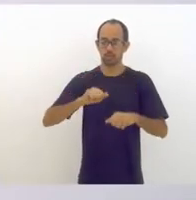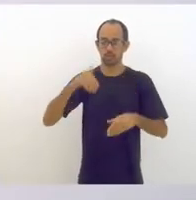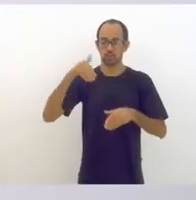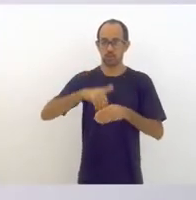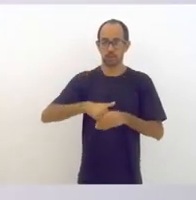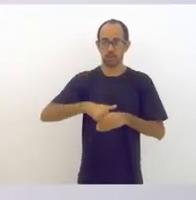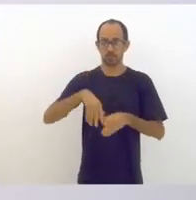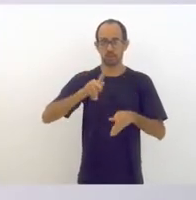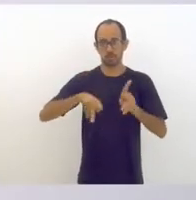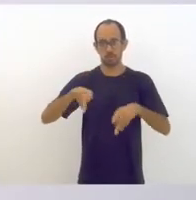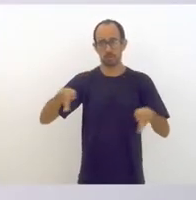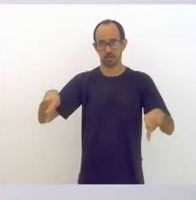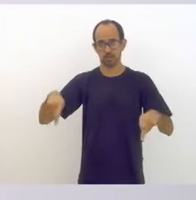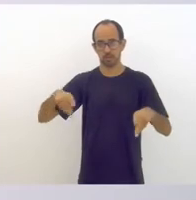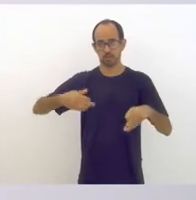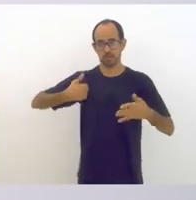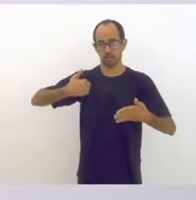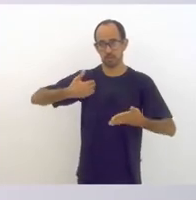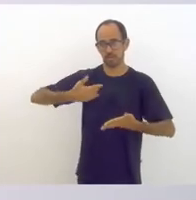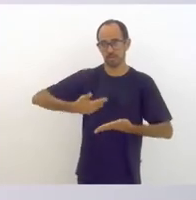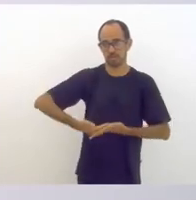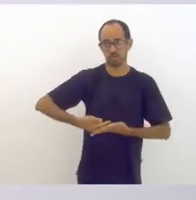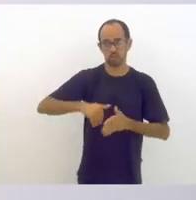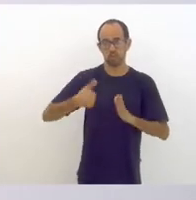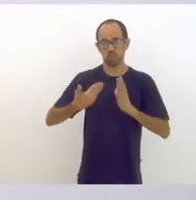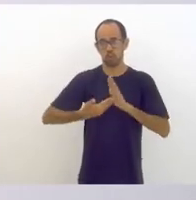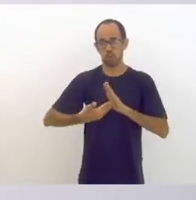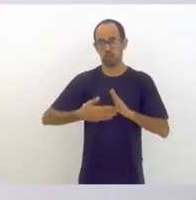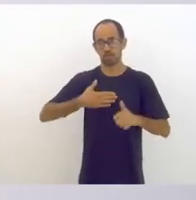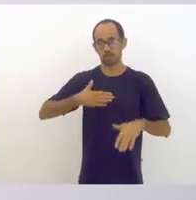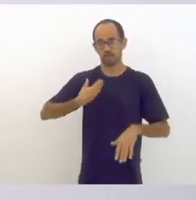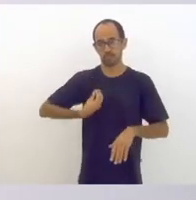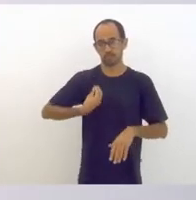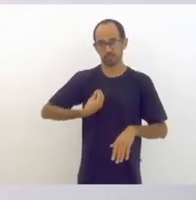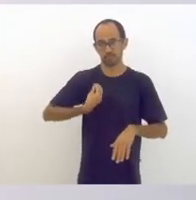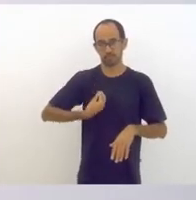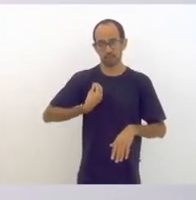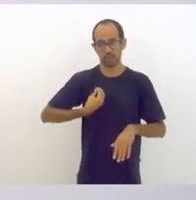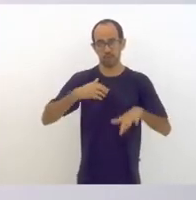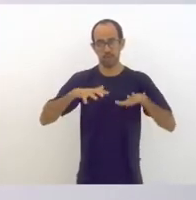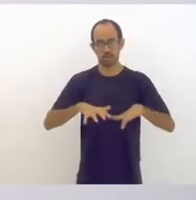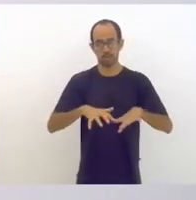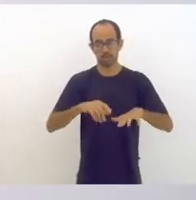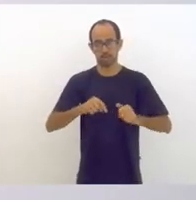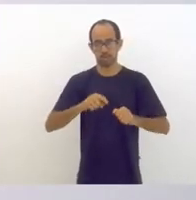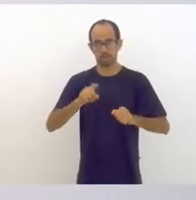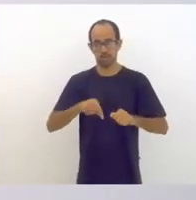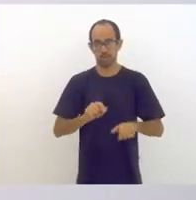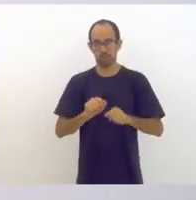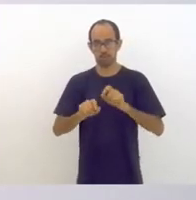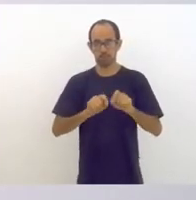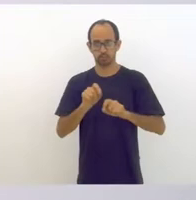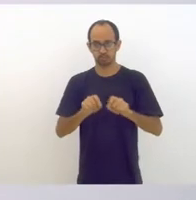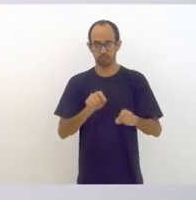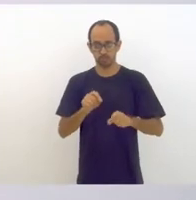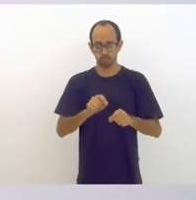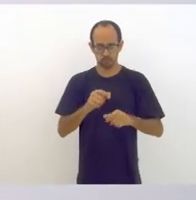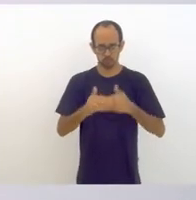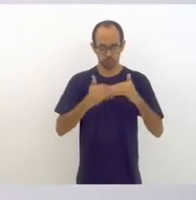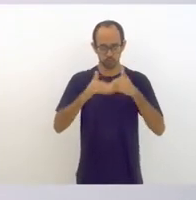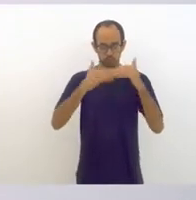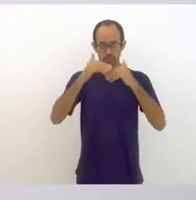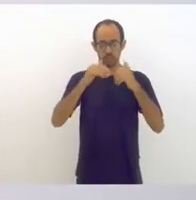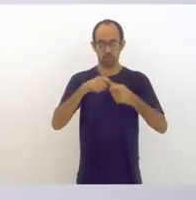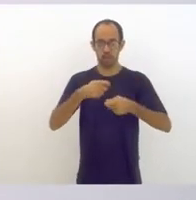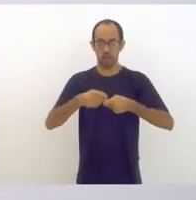longo desse tempo todo, a minha vida foi essa, xará, conciliar a questão ambiental com o desenvolvimento econômico.